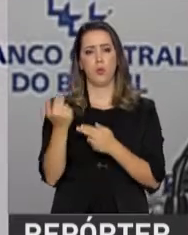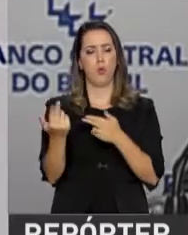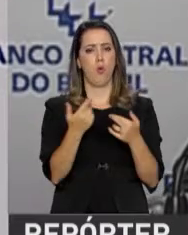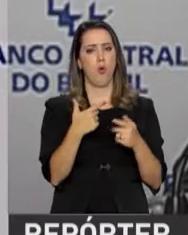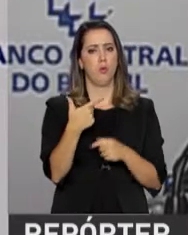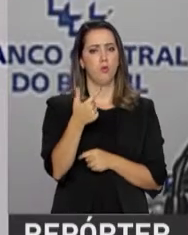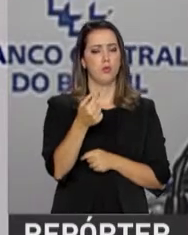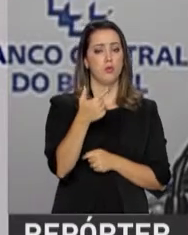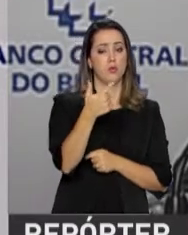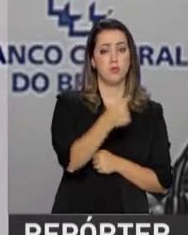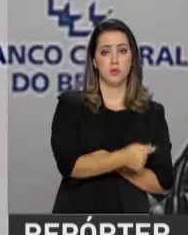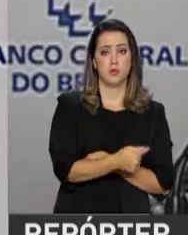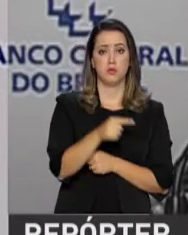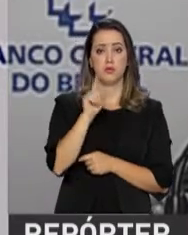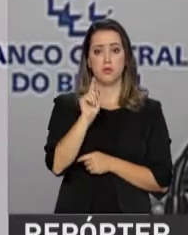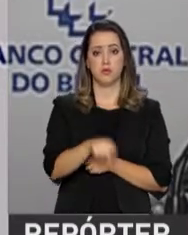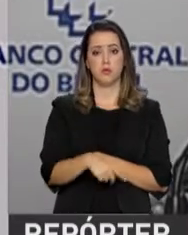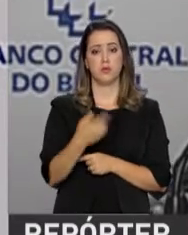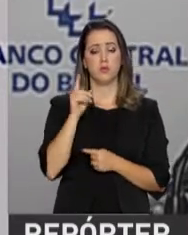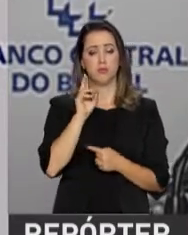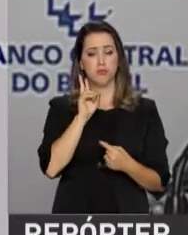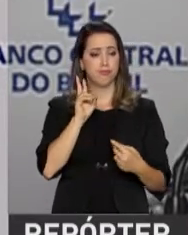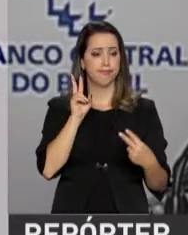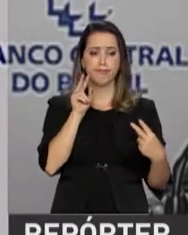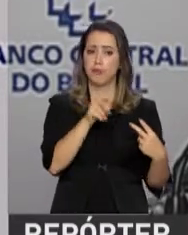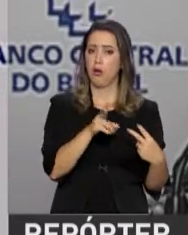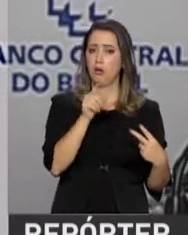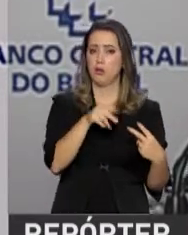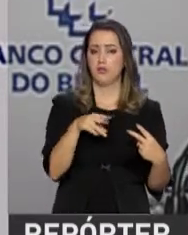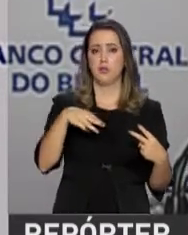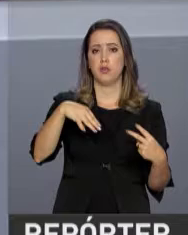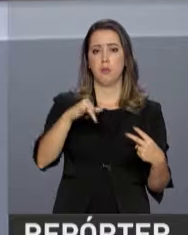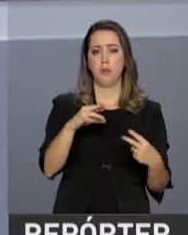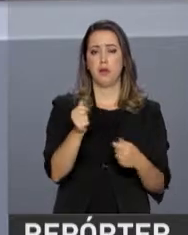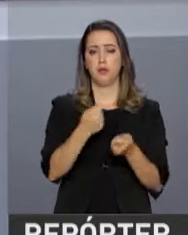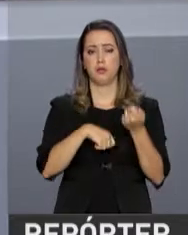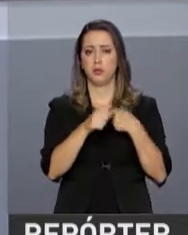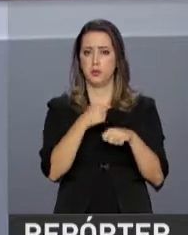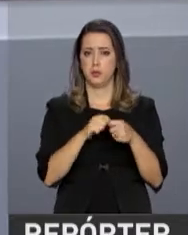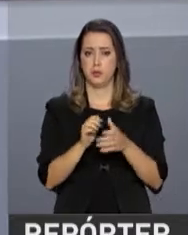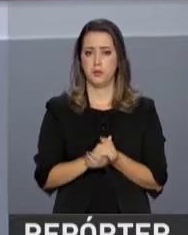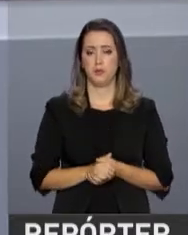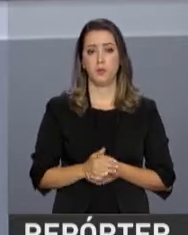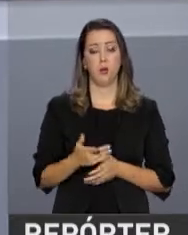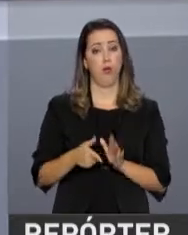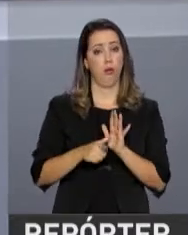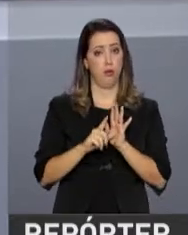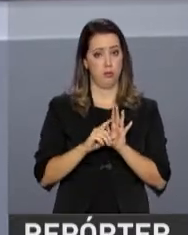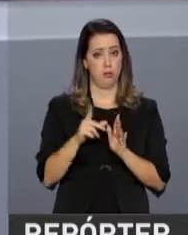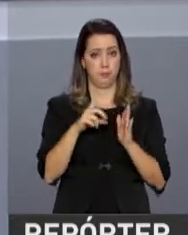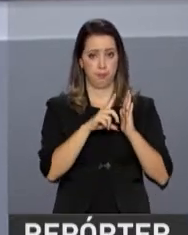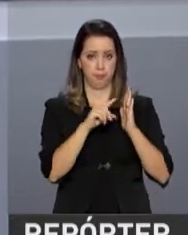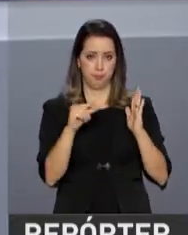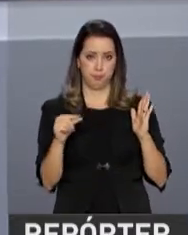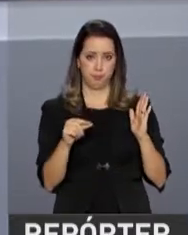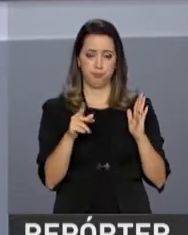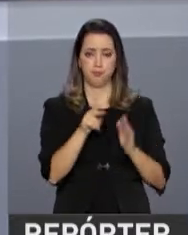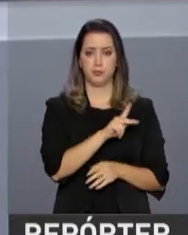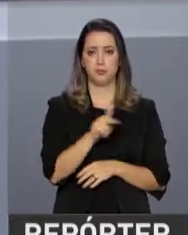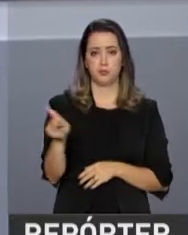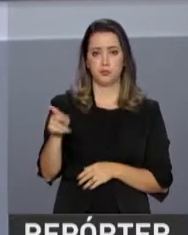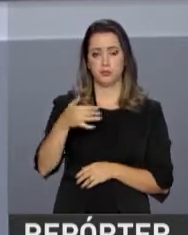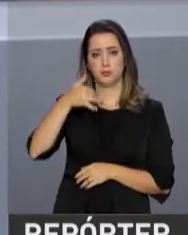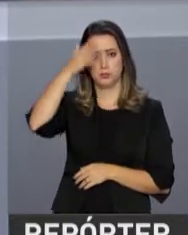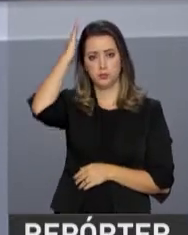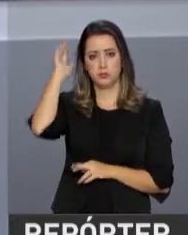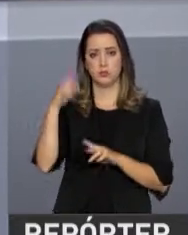o ano de 2017, sob o ponto de vista macroeconômico. Mais cedo, no Palácio do Planalto, o presidente